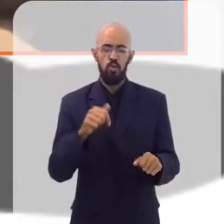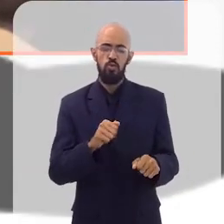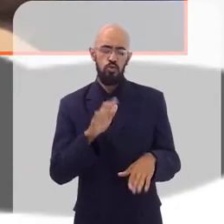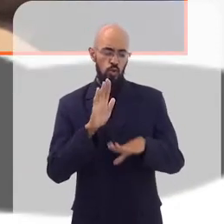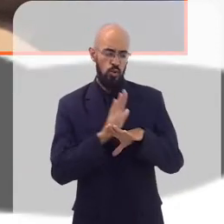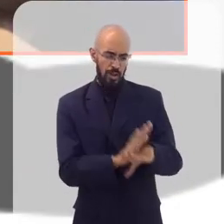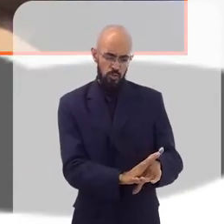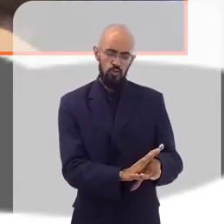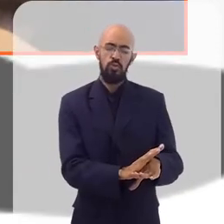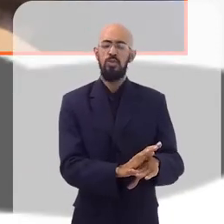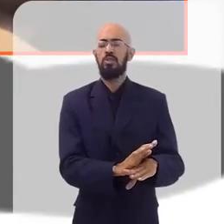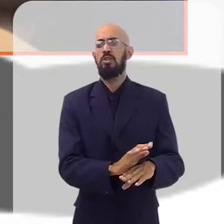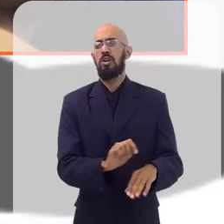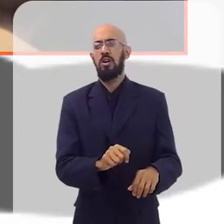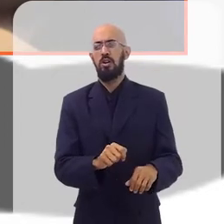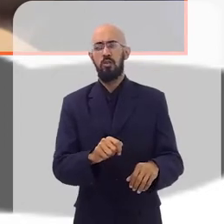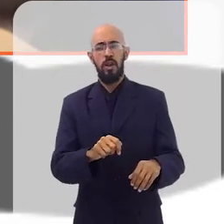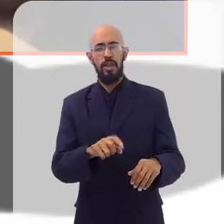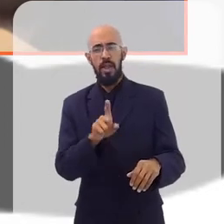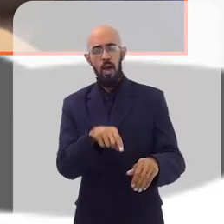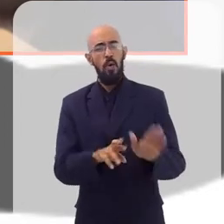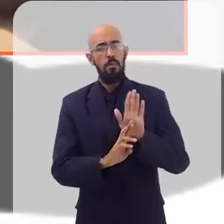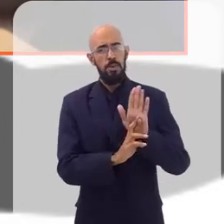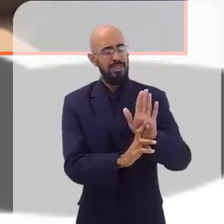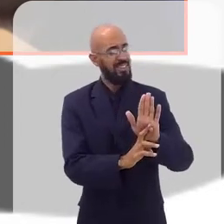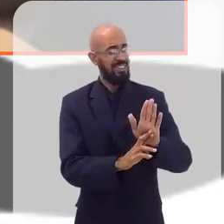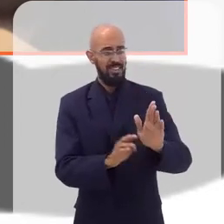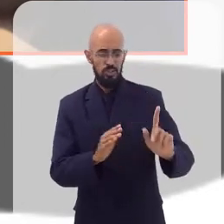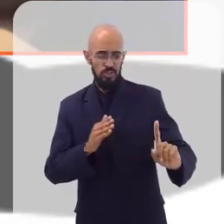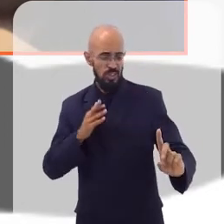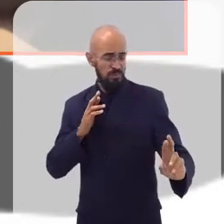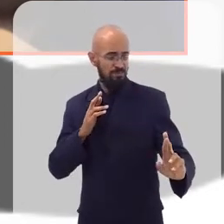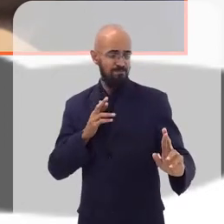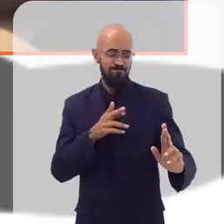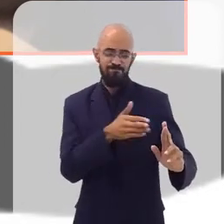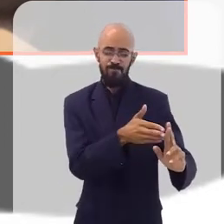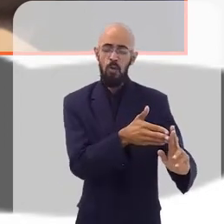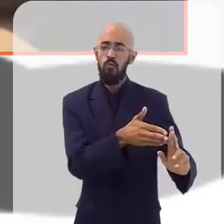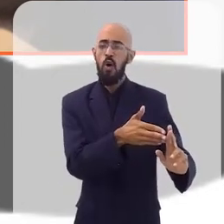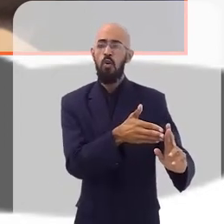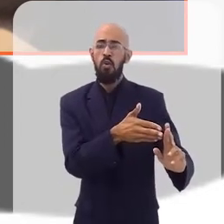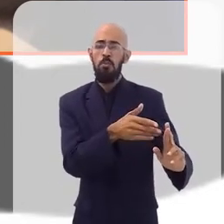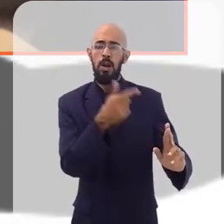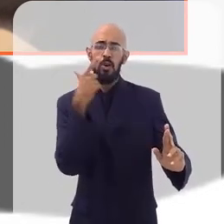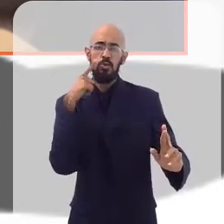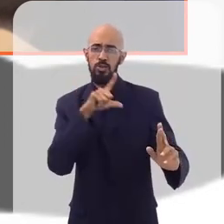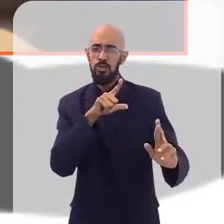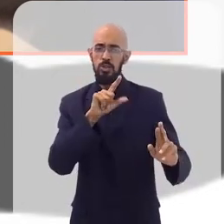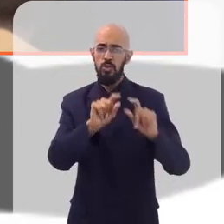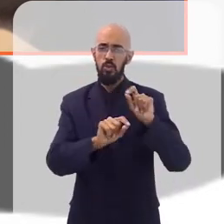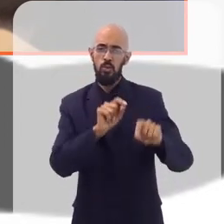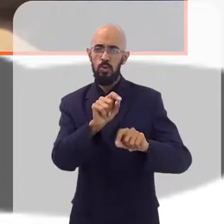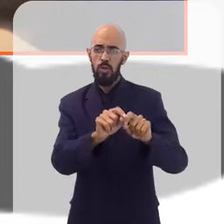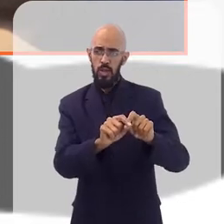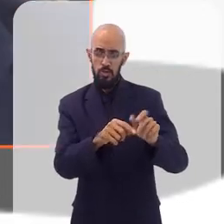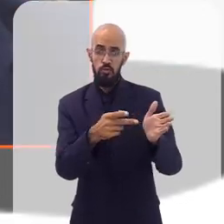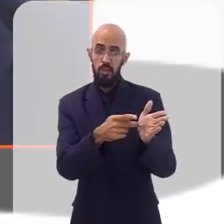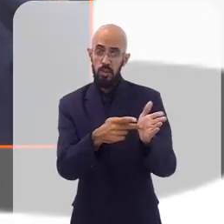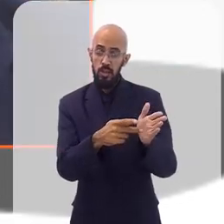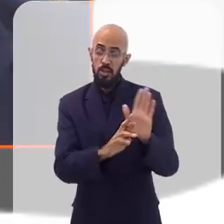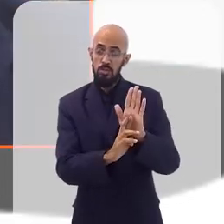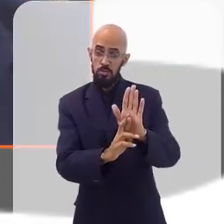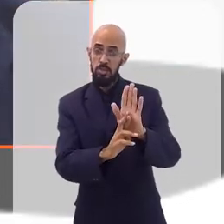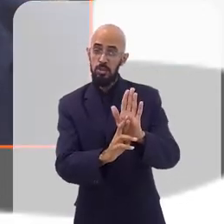a figura Central que eles buscam para poder justamente conseguir né ter voz